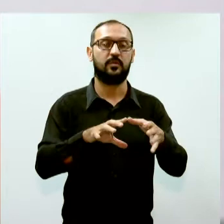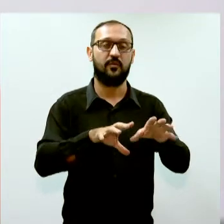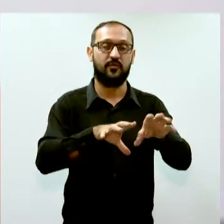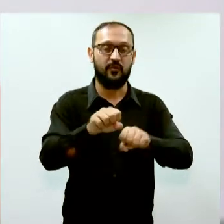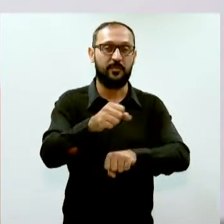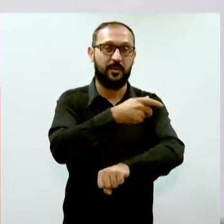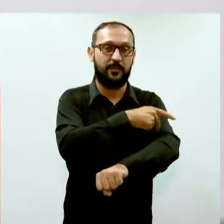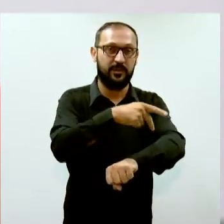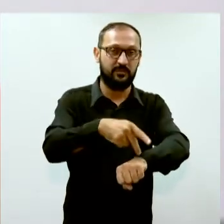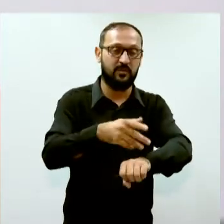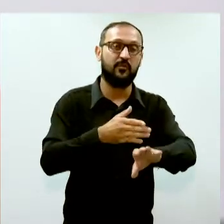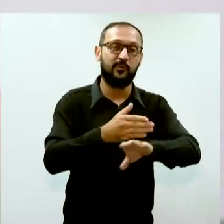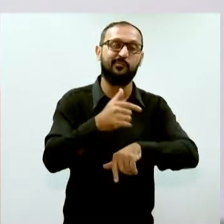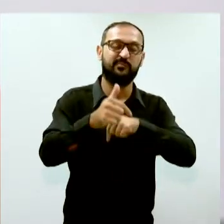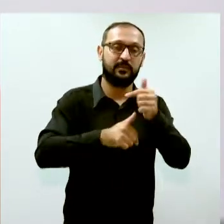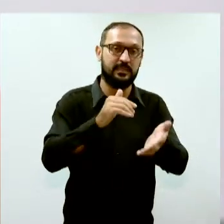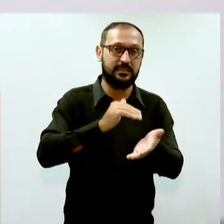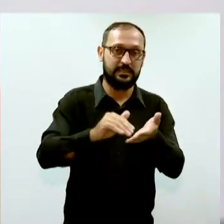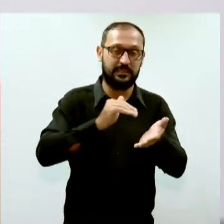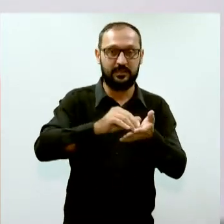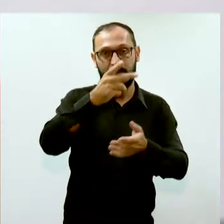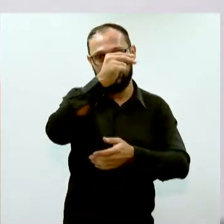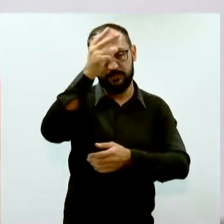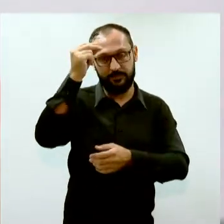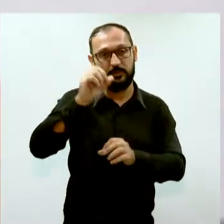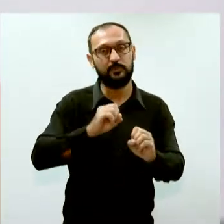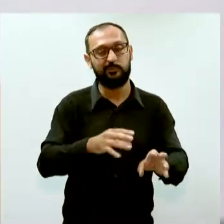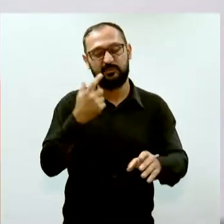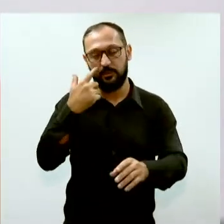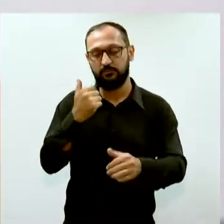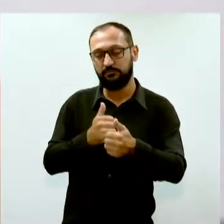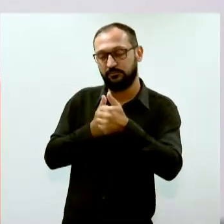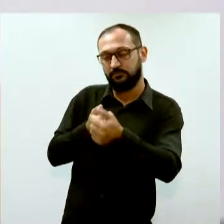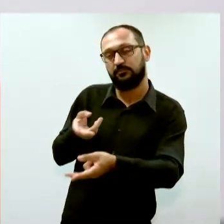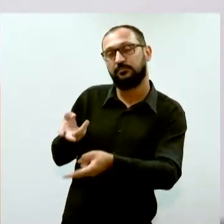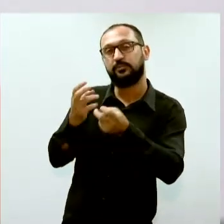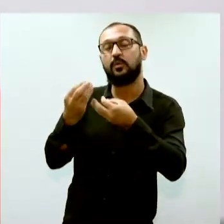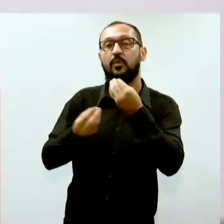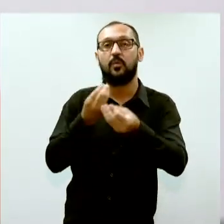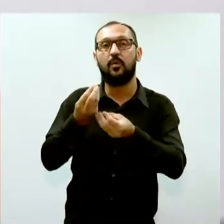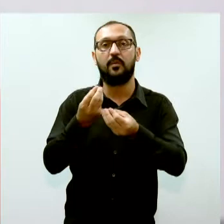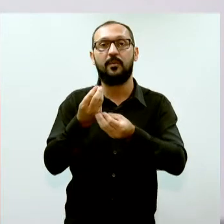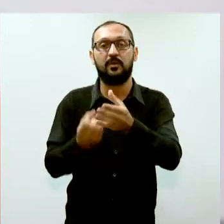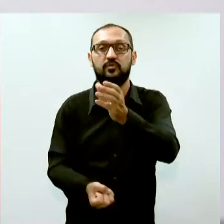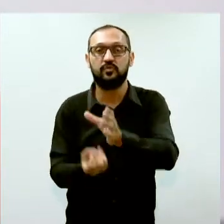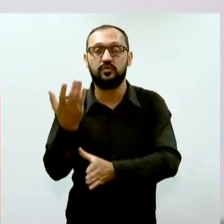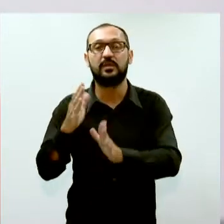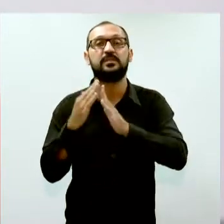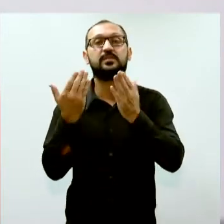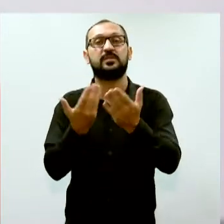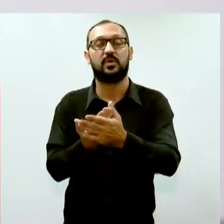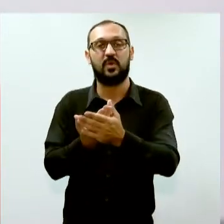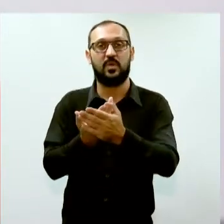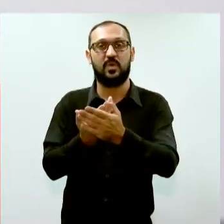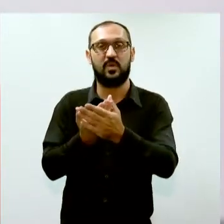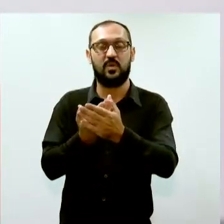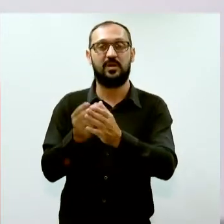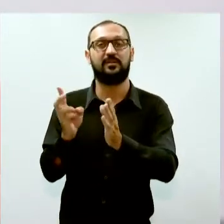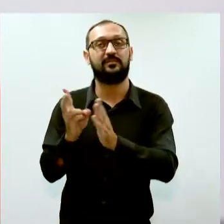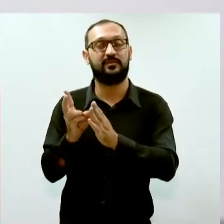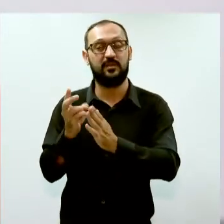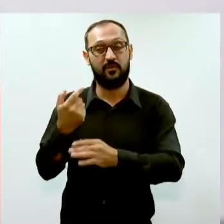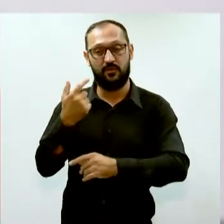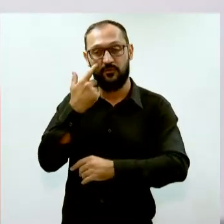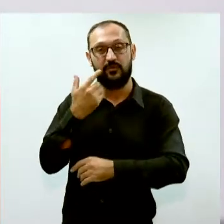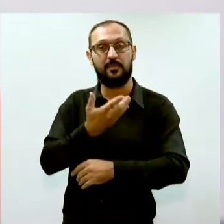pedagogia e fui trabalhar na Secretaria Municipal de Educação, eu pude acompanhar a implantação das escolas indígenas nas aldeias. E aí eu vi os